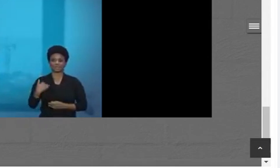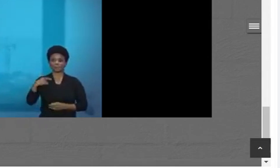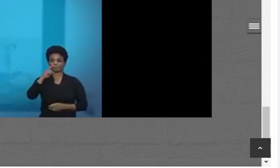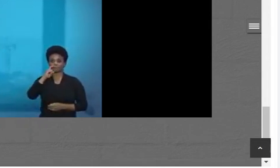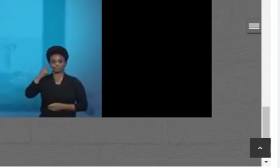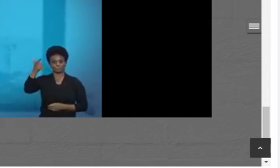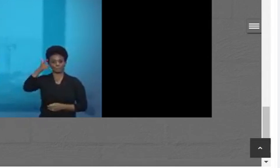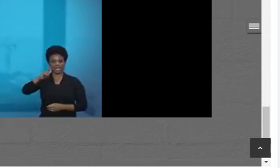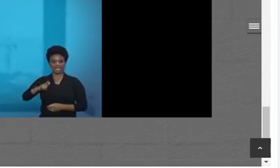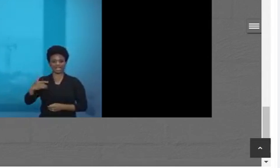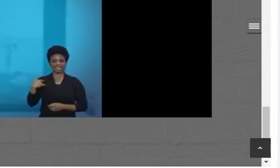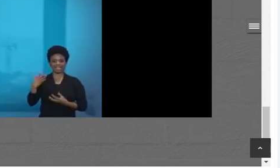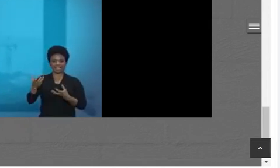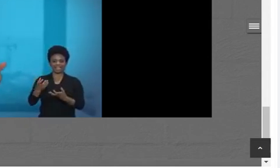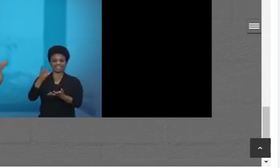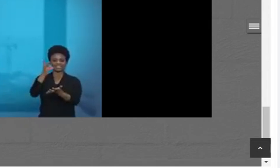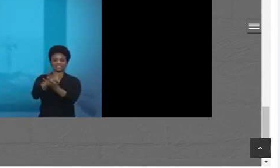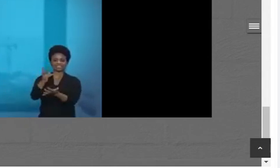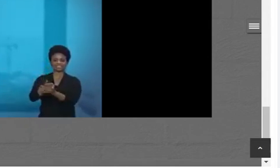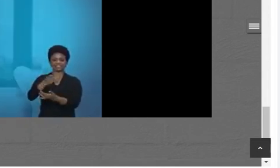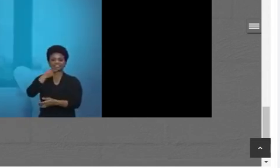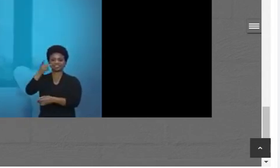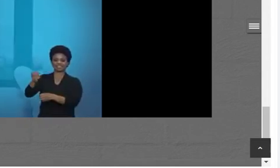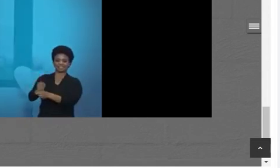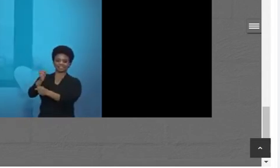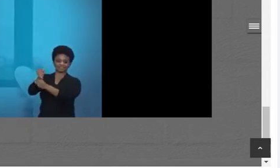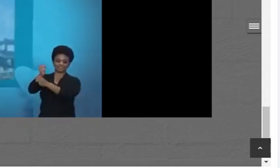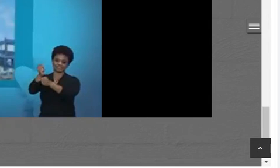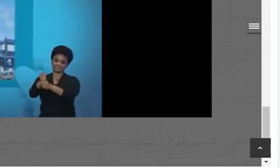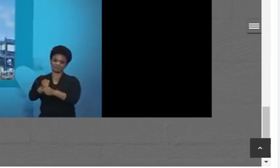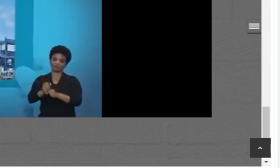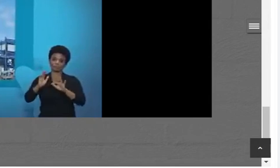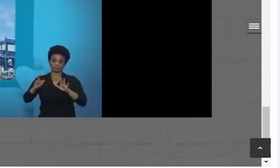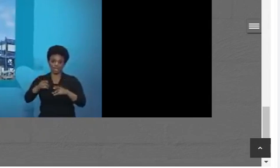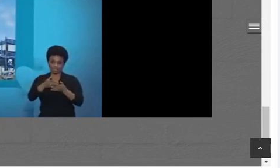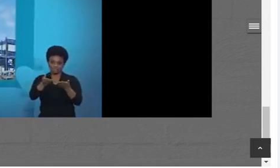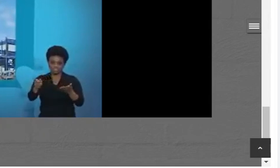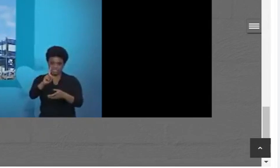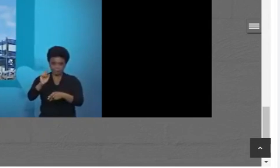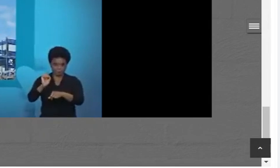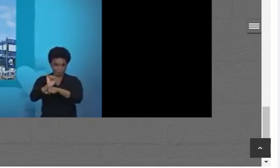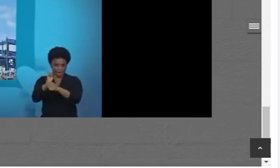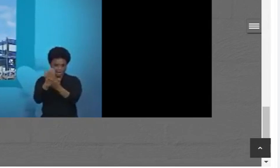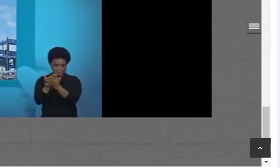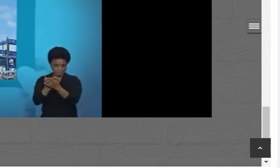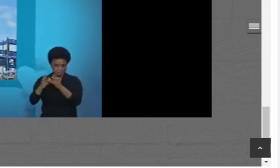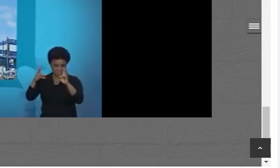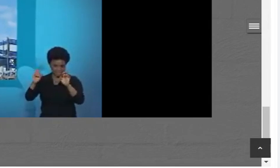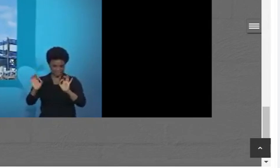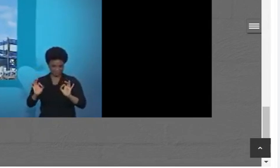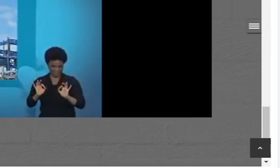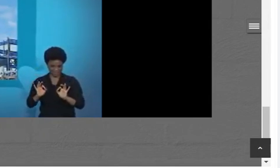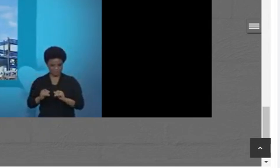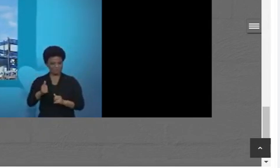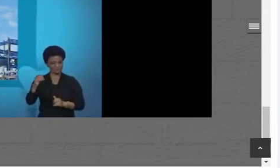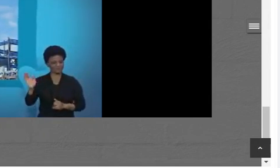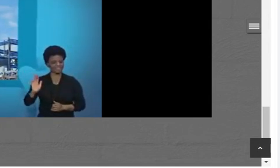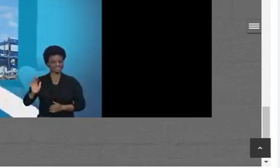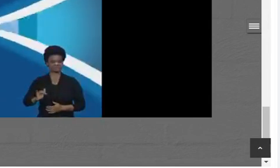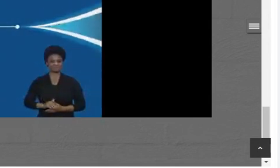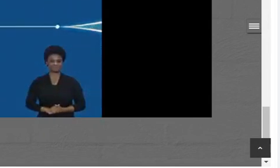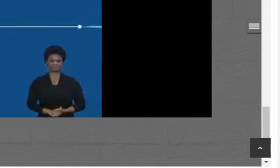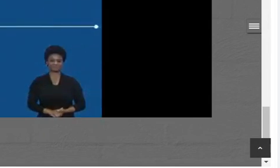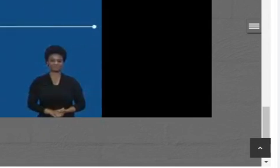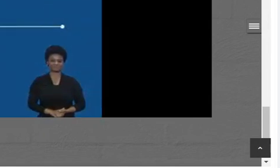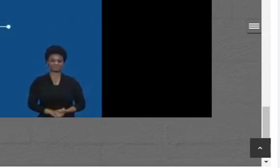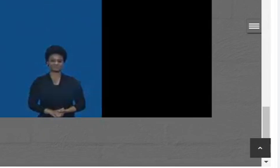novo. Tá louco pra continuar falando sobre a construção. Mas ó, você não deve parar de estudar sobre o assunto também, combinado? Até a próxima.